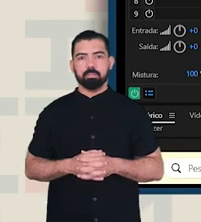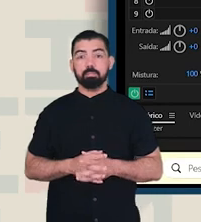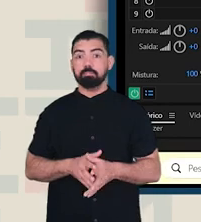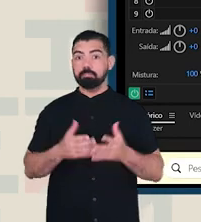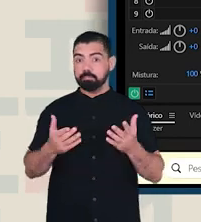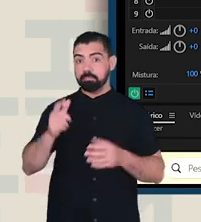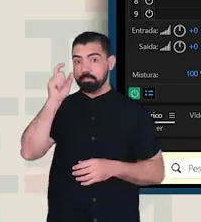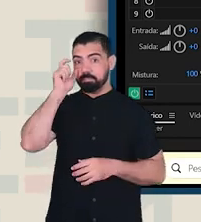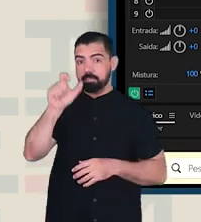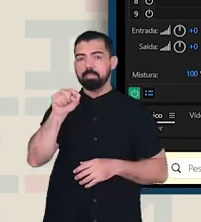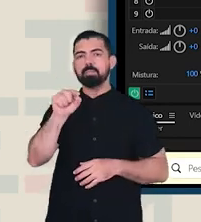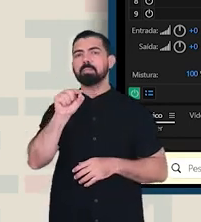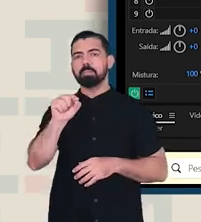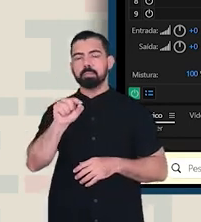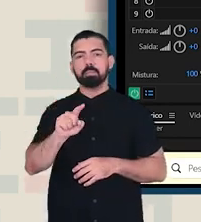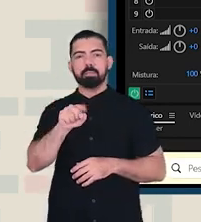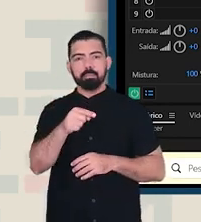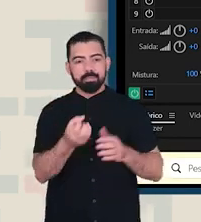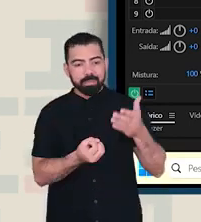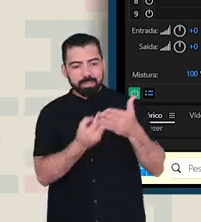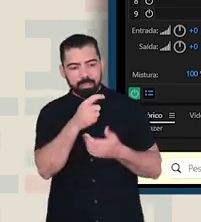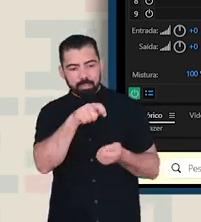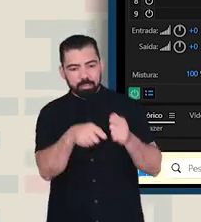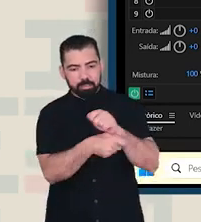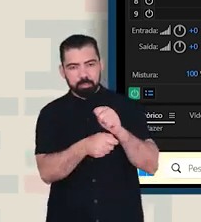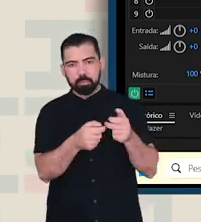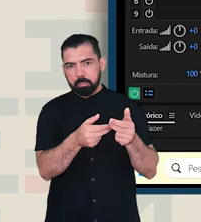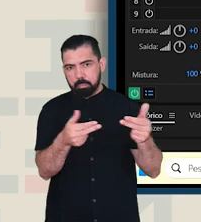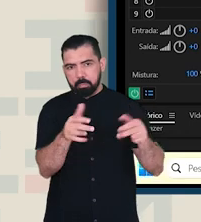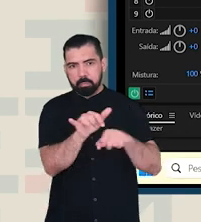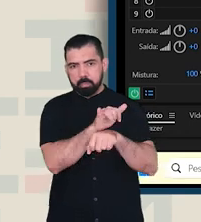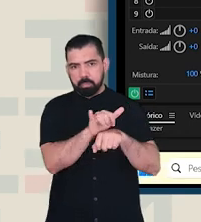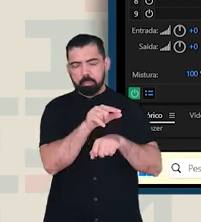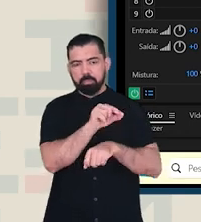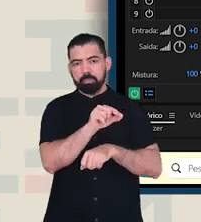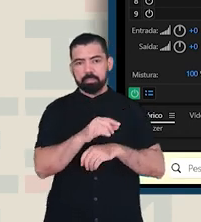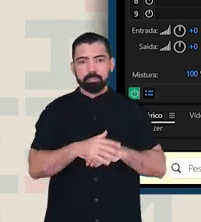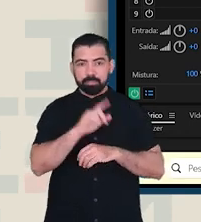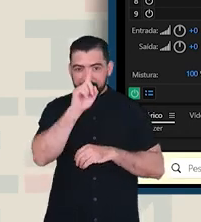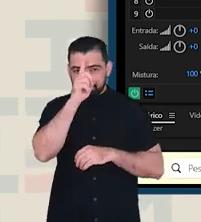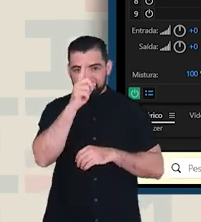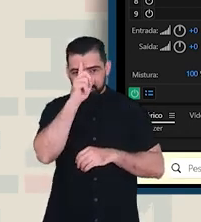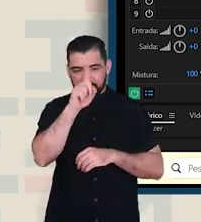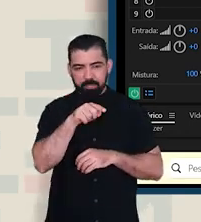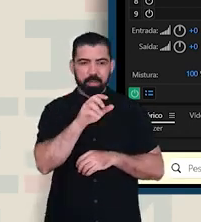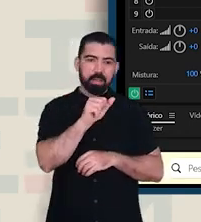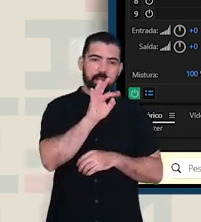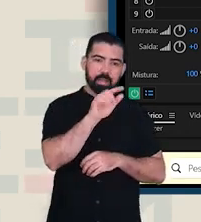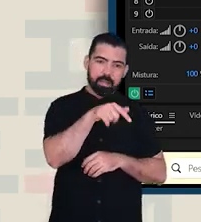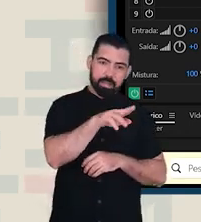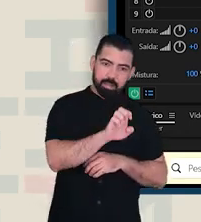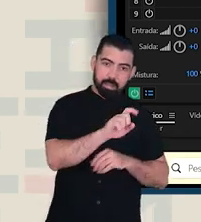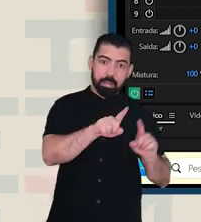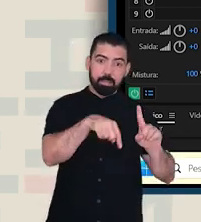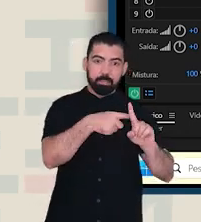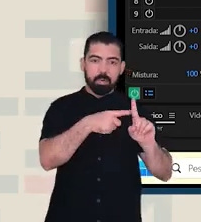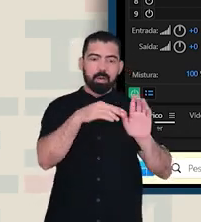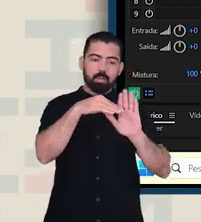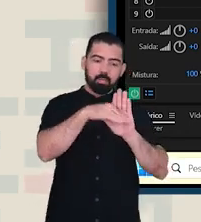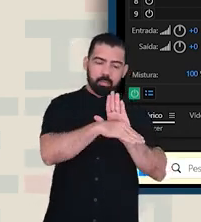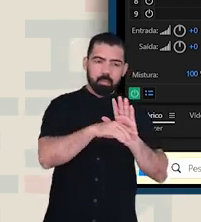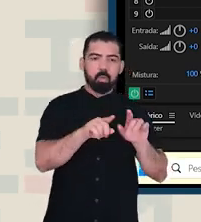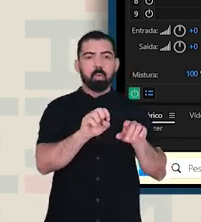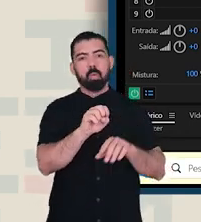Então, o interesse aí era recriar, de alguma maneira, essa ideia de ataque com decaimento, ou ataque com